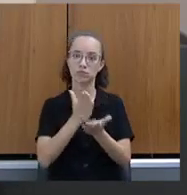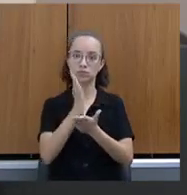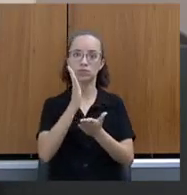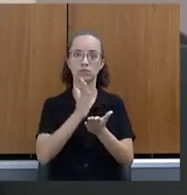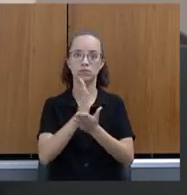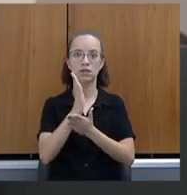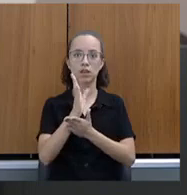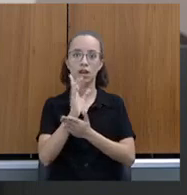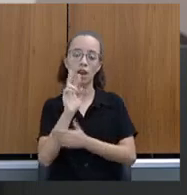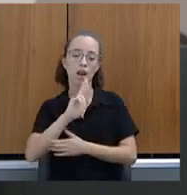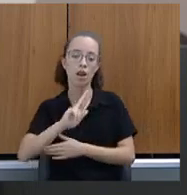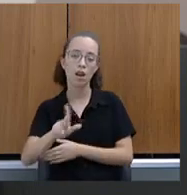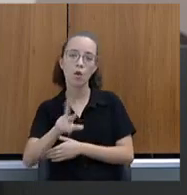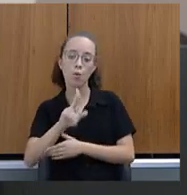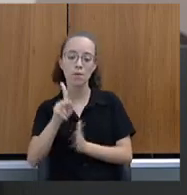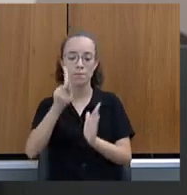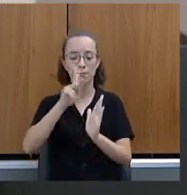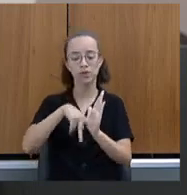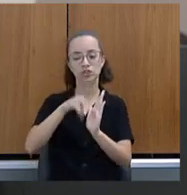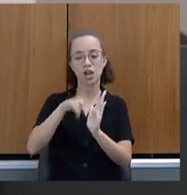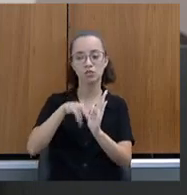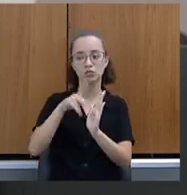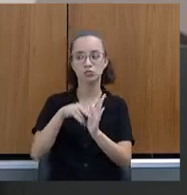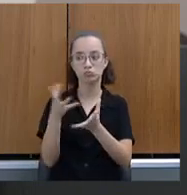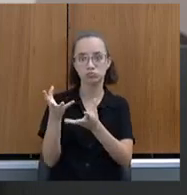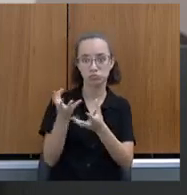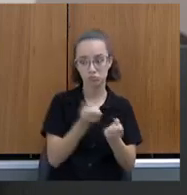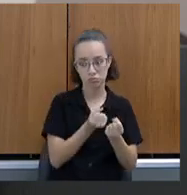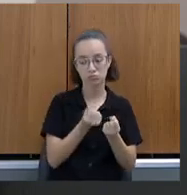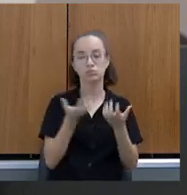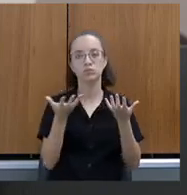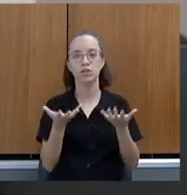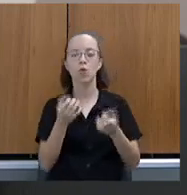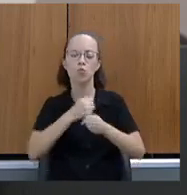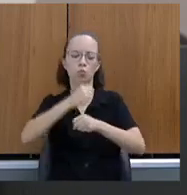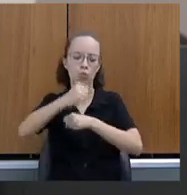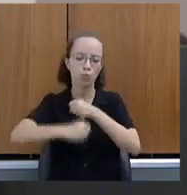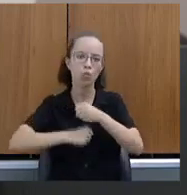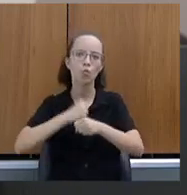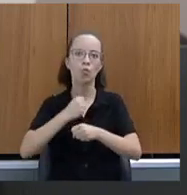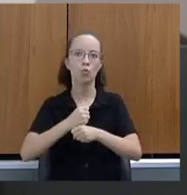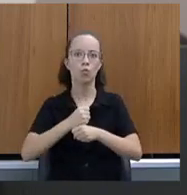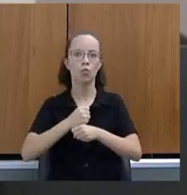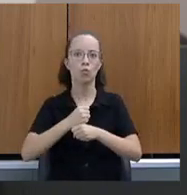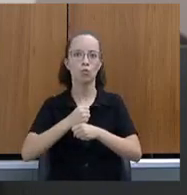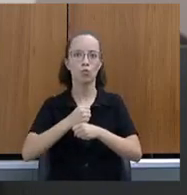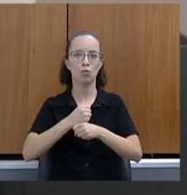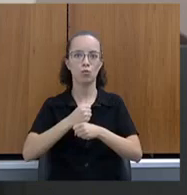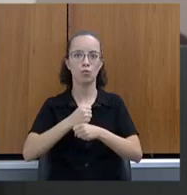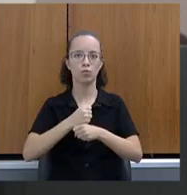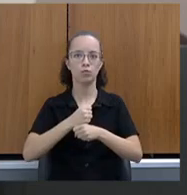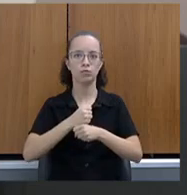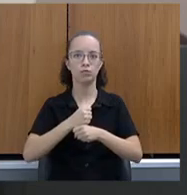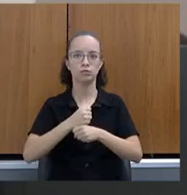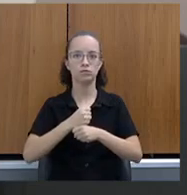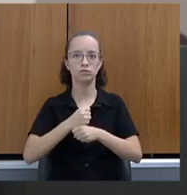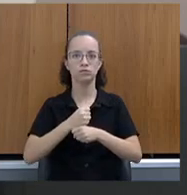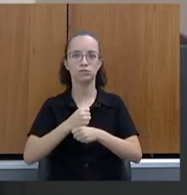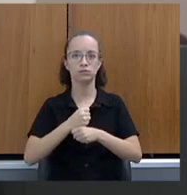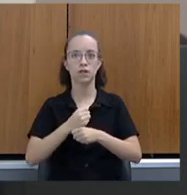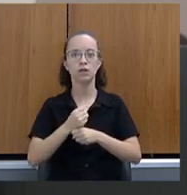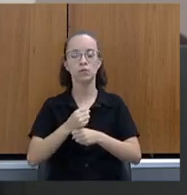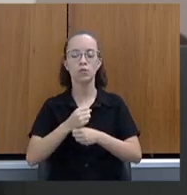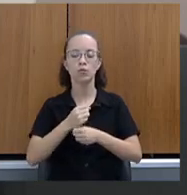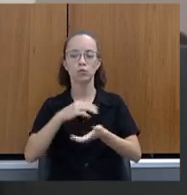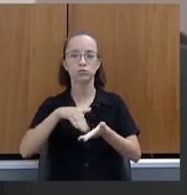o número de projetos captados e nós deveremos no próximo ano é o pld centro cultura